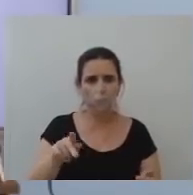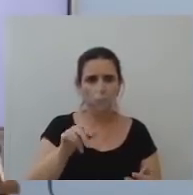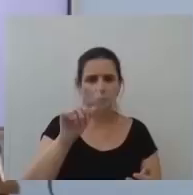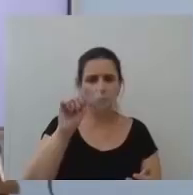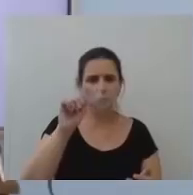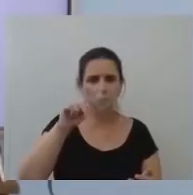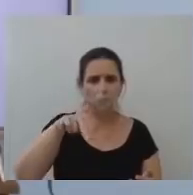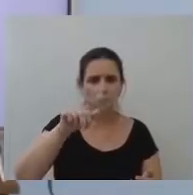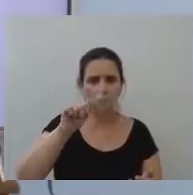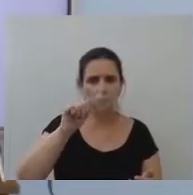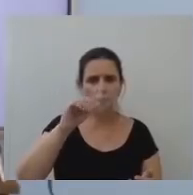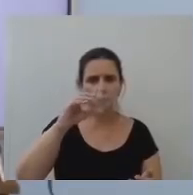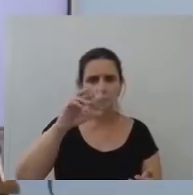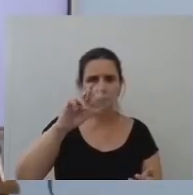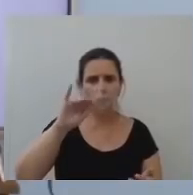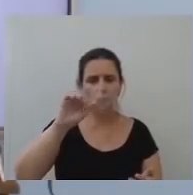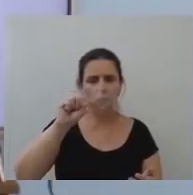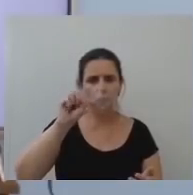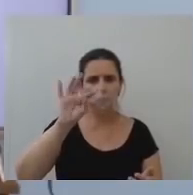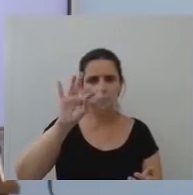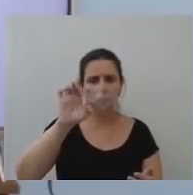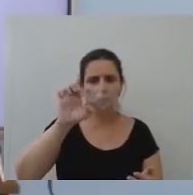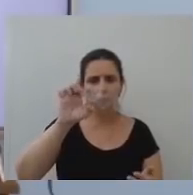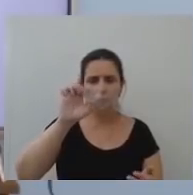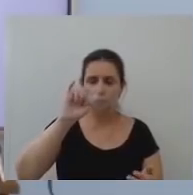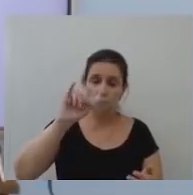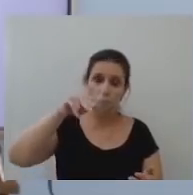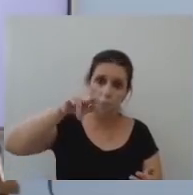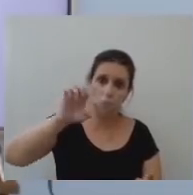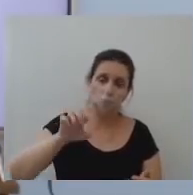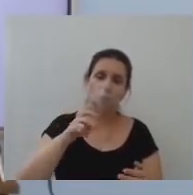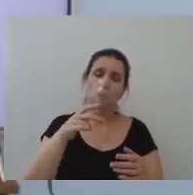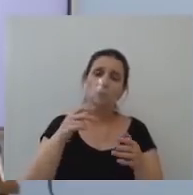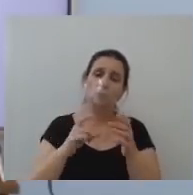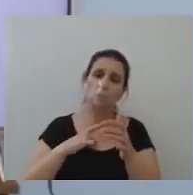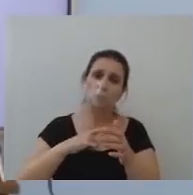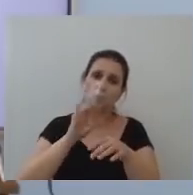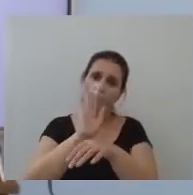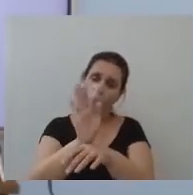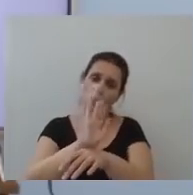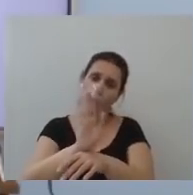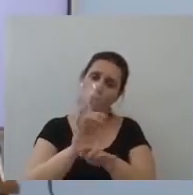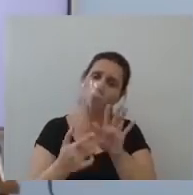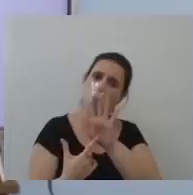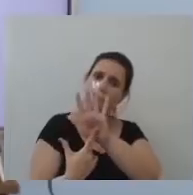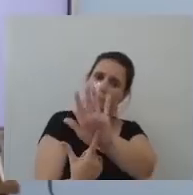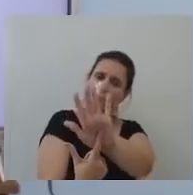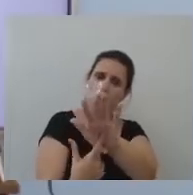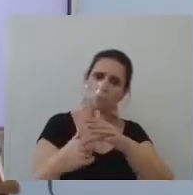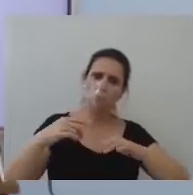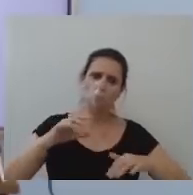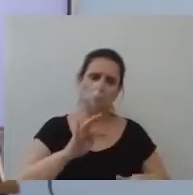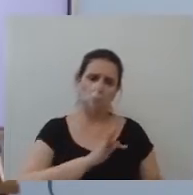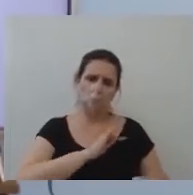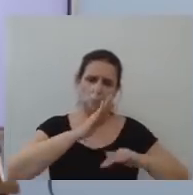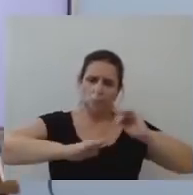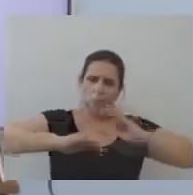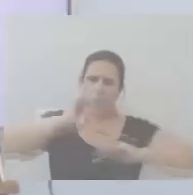Cristine, lá da ETE de Limoeiro, tá? Que ela criou um vídeo onde ela demonstra uma técnica que ela